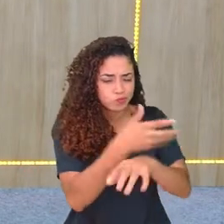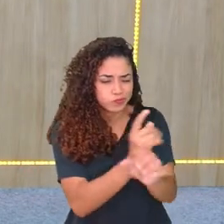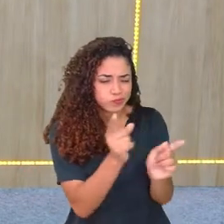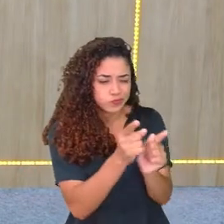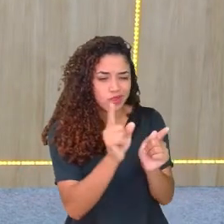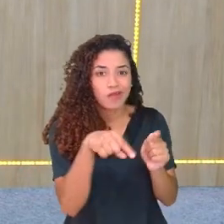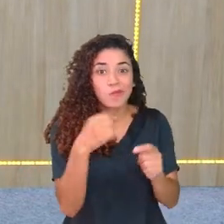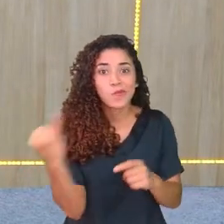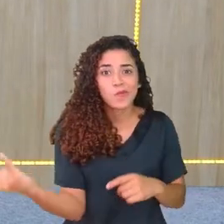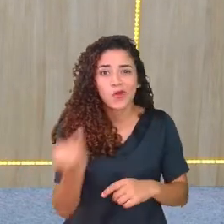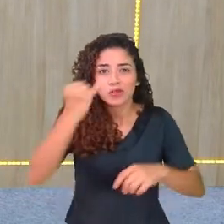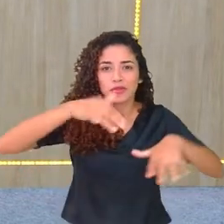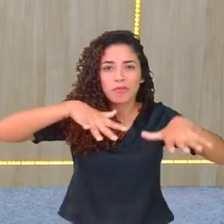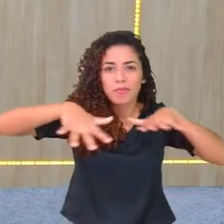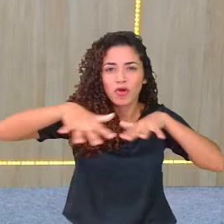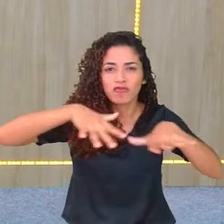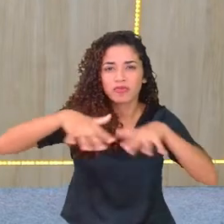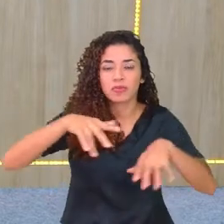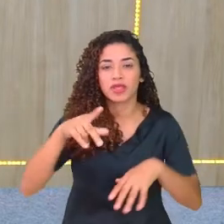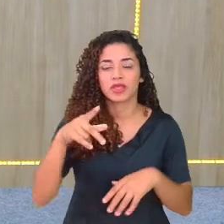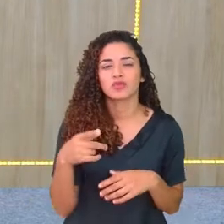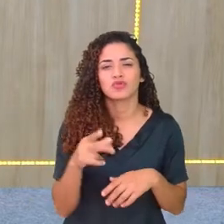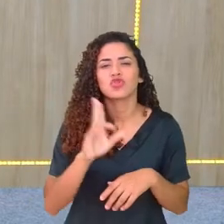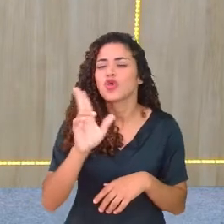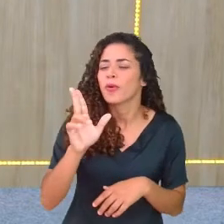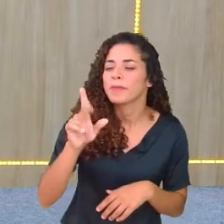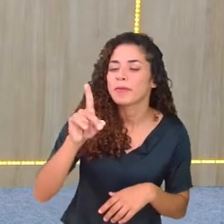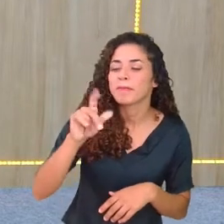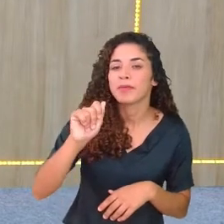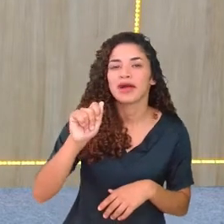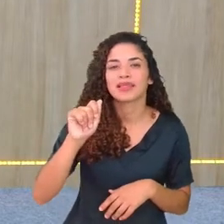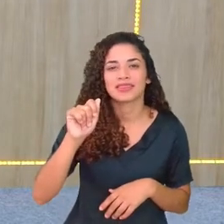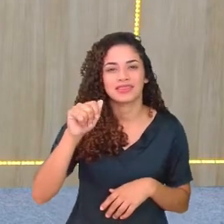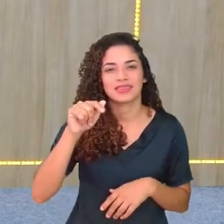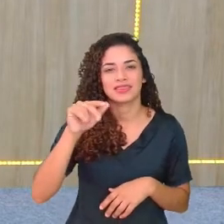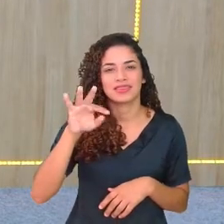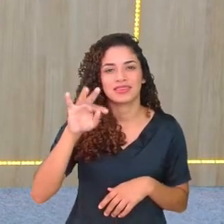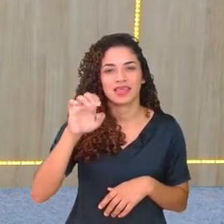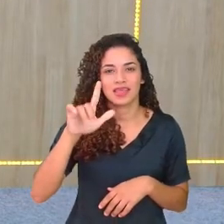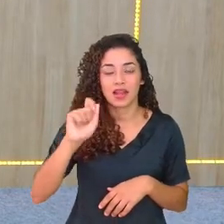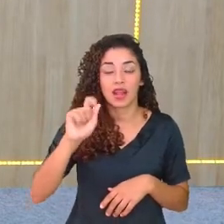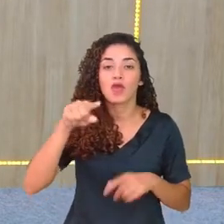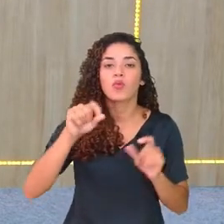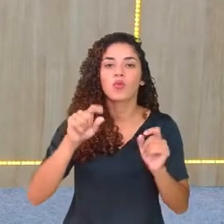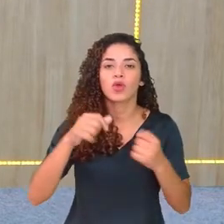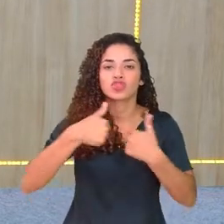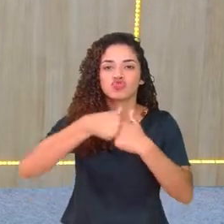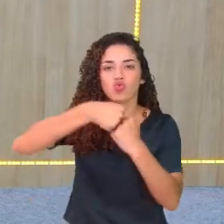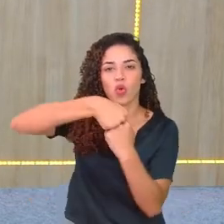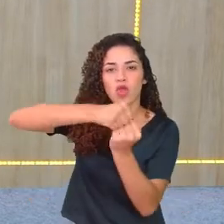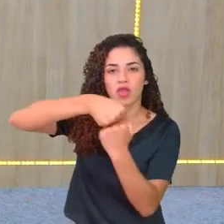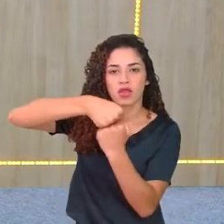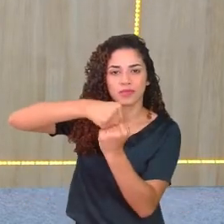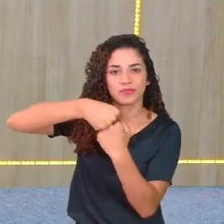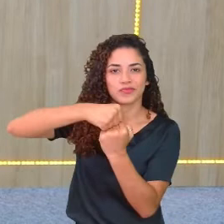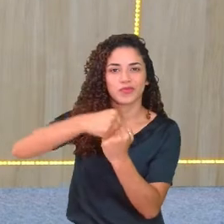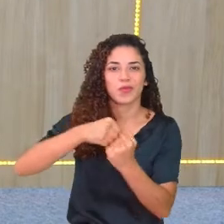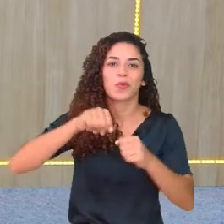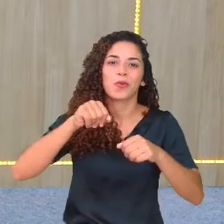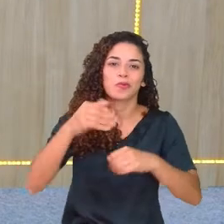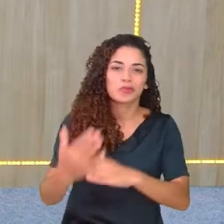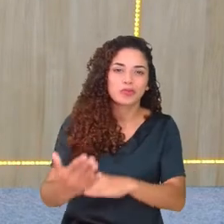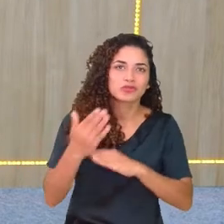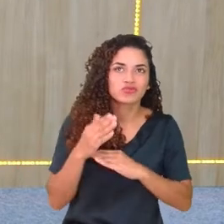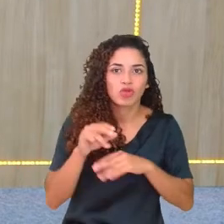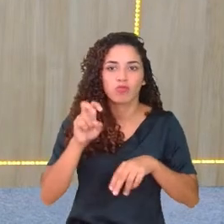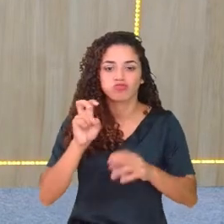no movimento, chamado de patela, que é o nosso joelho. Ele quem vai ajudar, né, a gente subir, descer, não